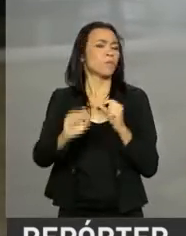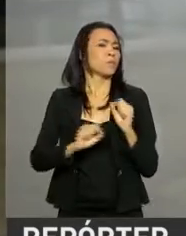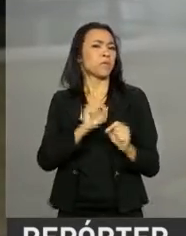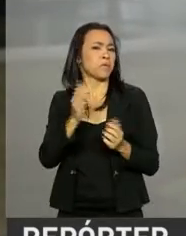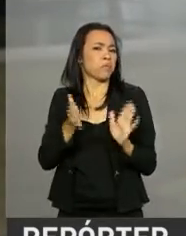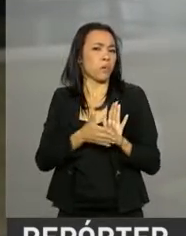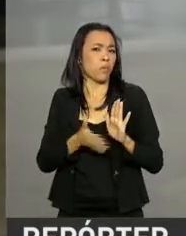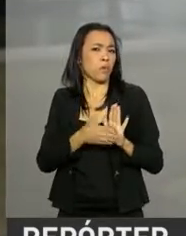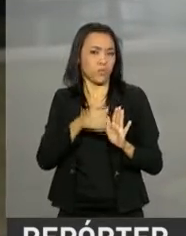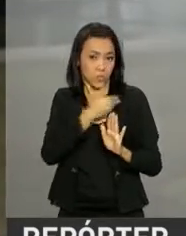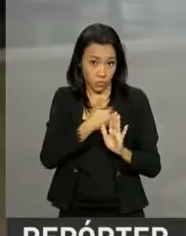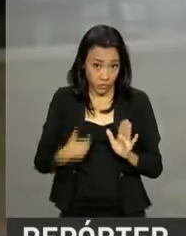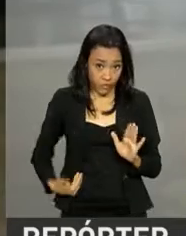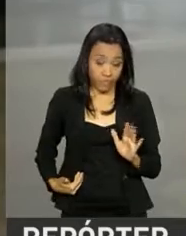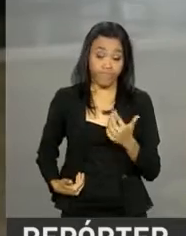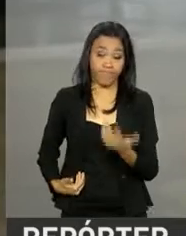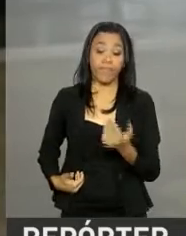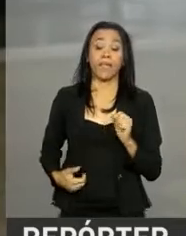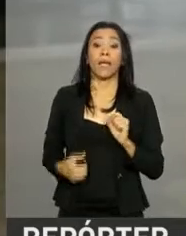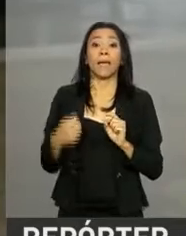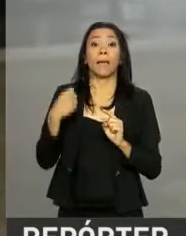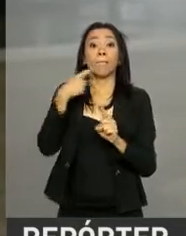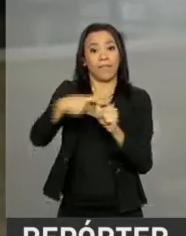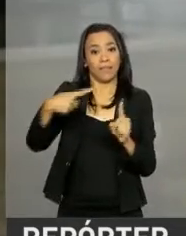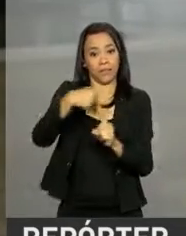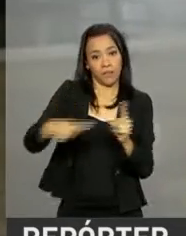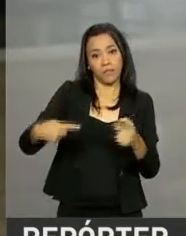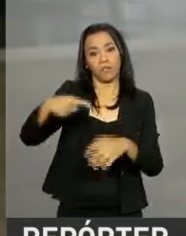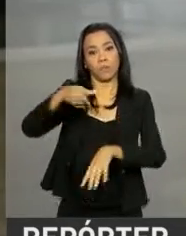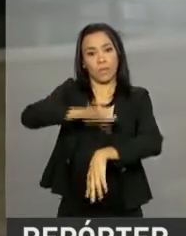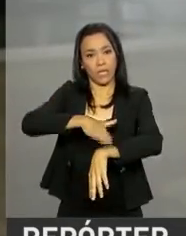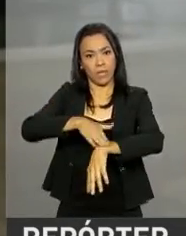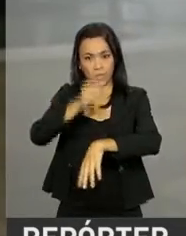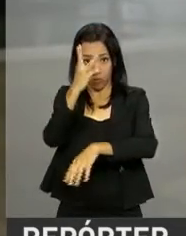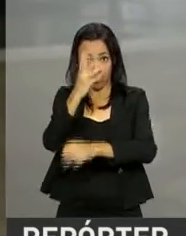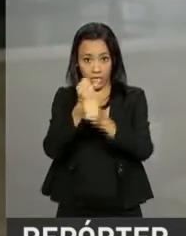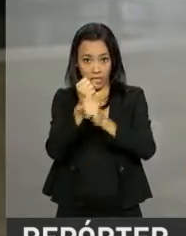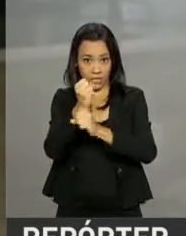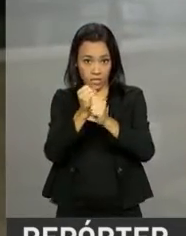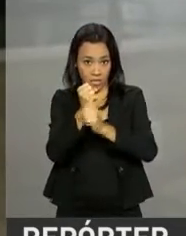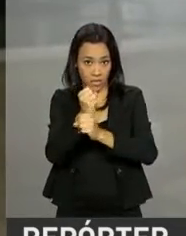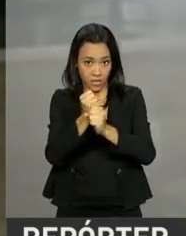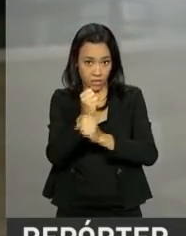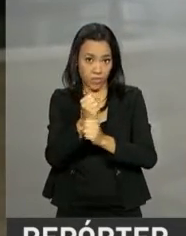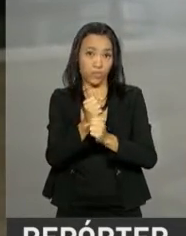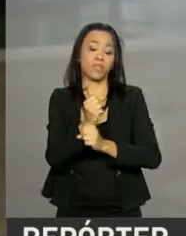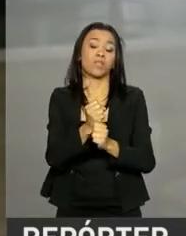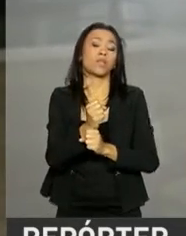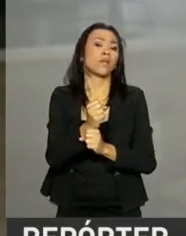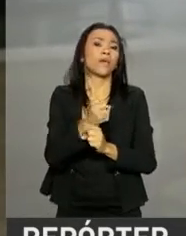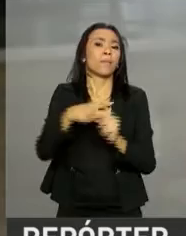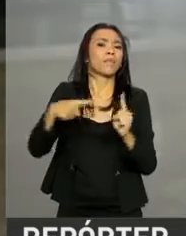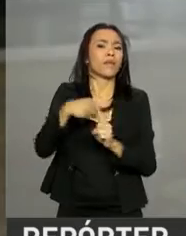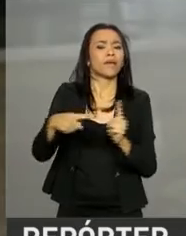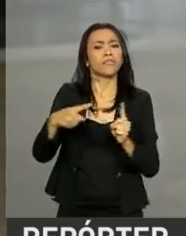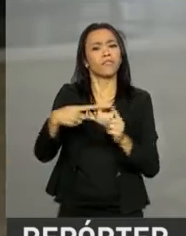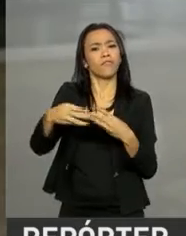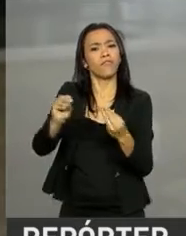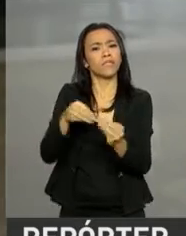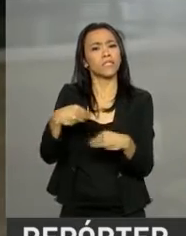governo propõe é que em metade do tempo desses três anos de ensino médio seja possível uma